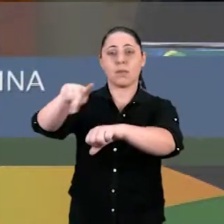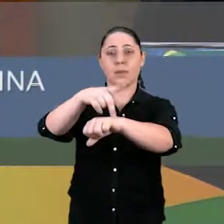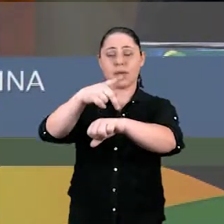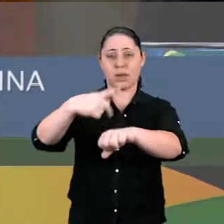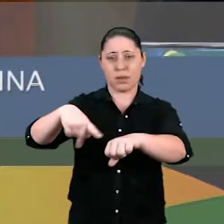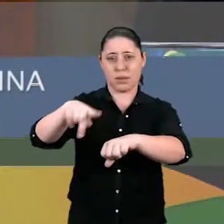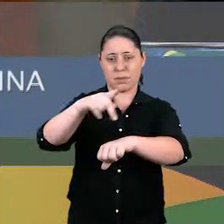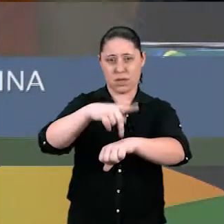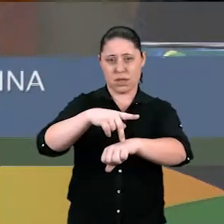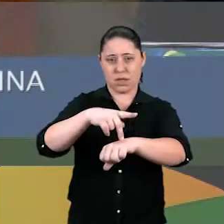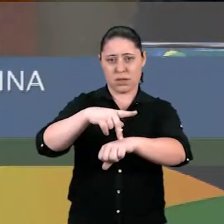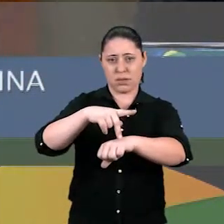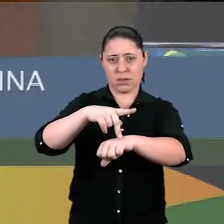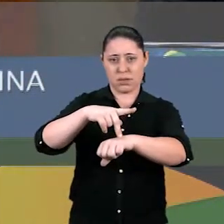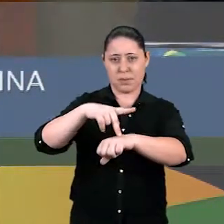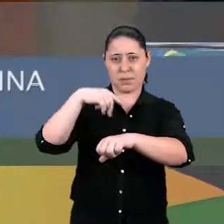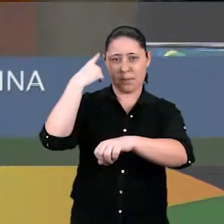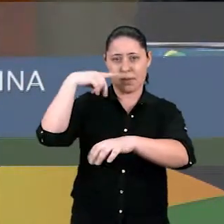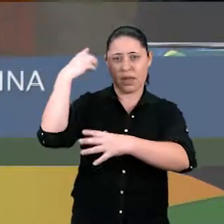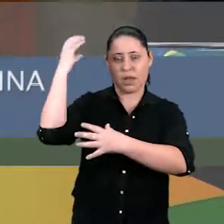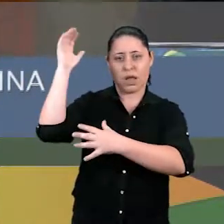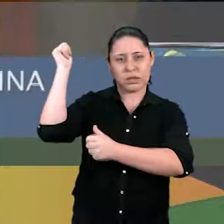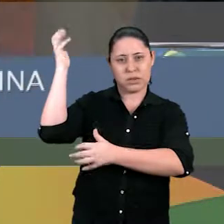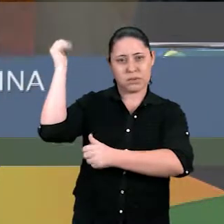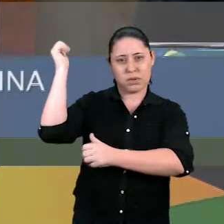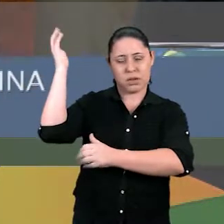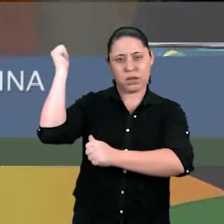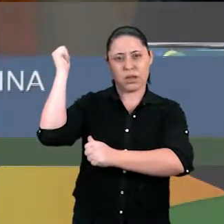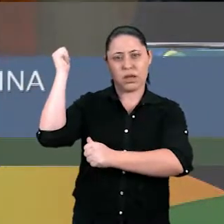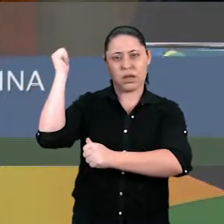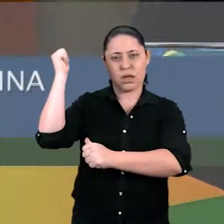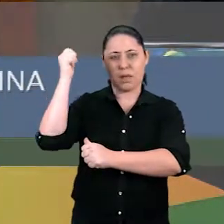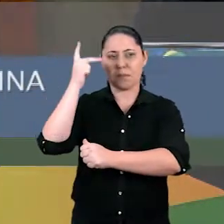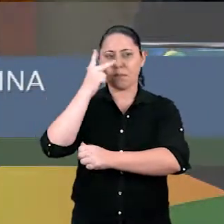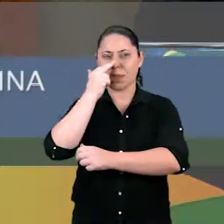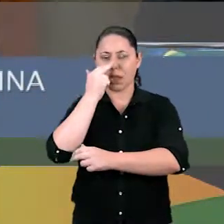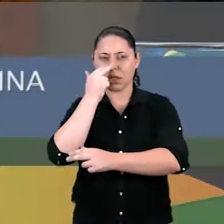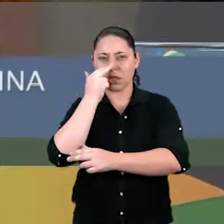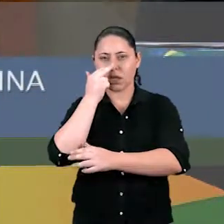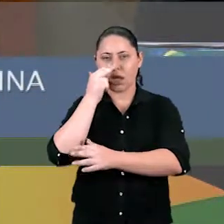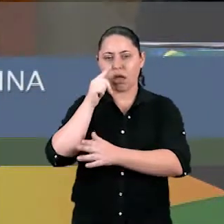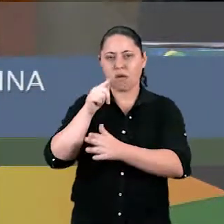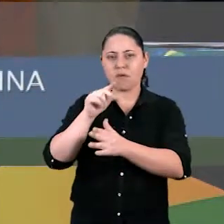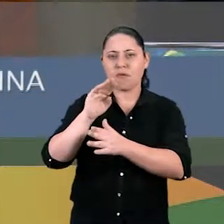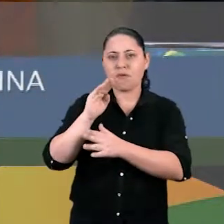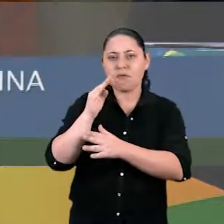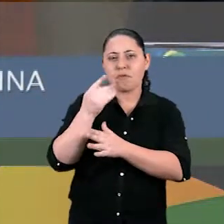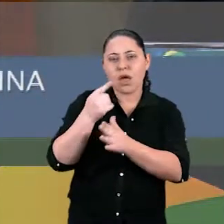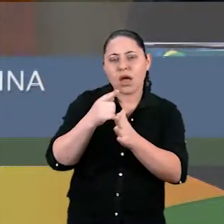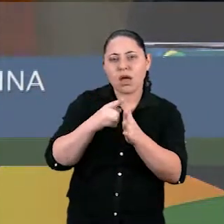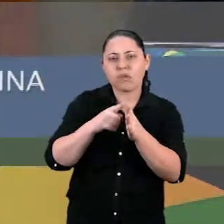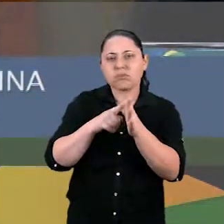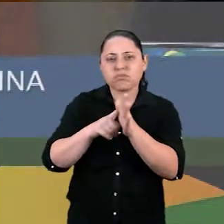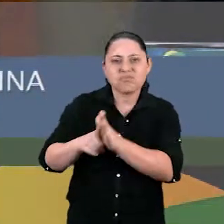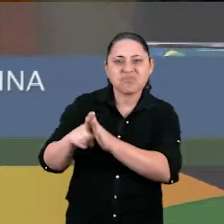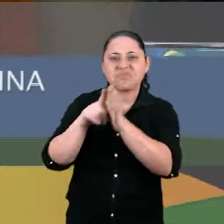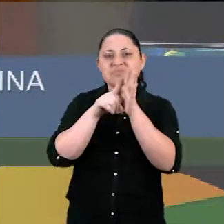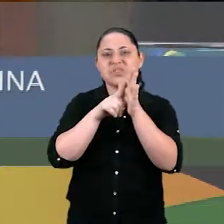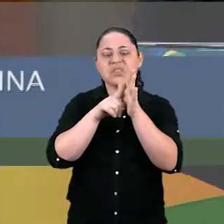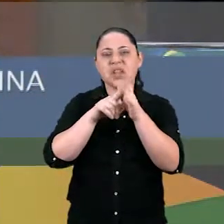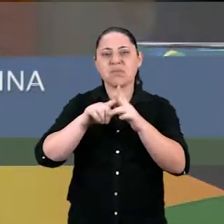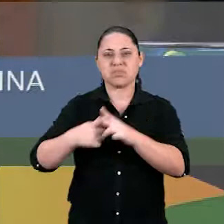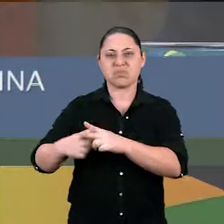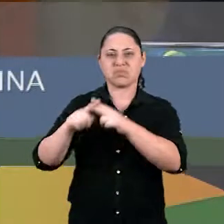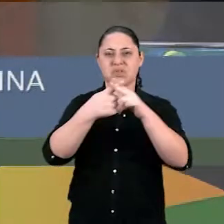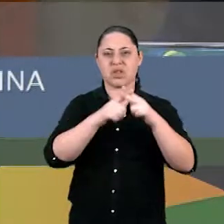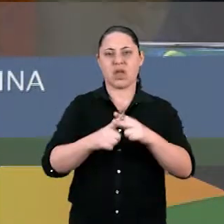americanos colonizados pela Espanha forjaram o exercício das suas funções